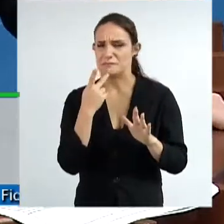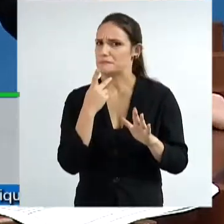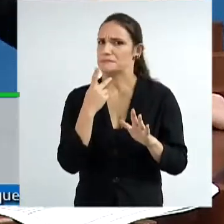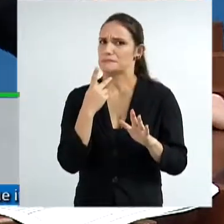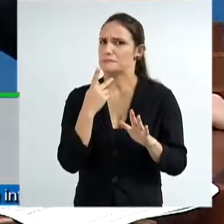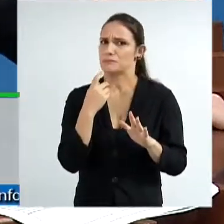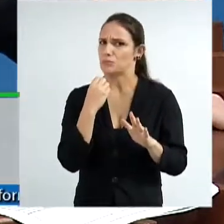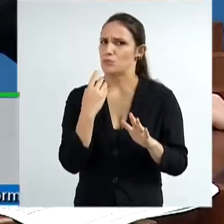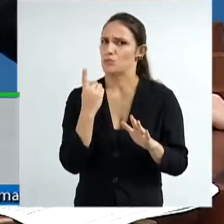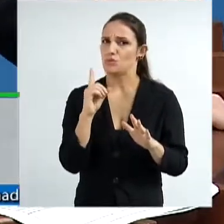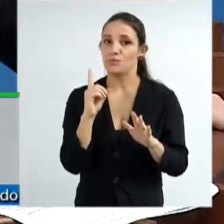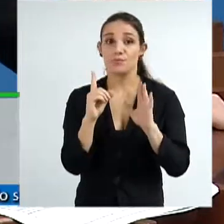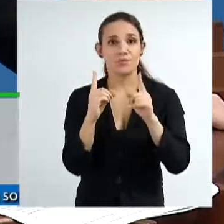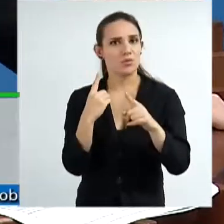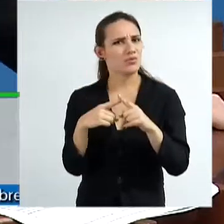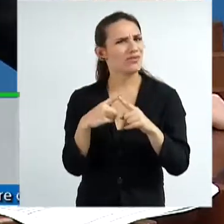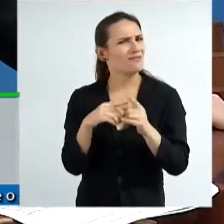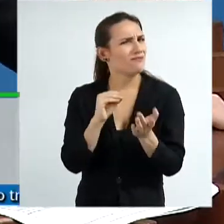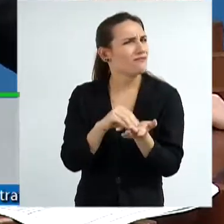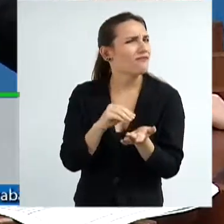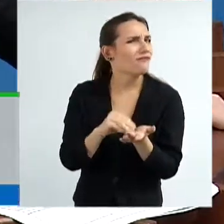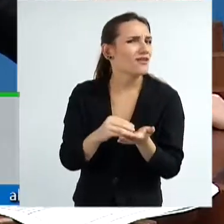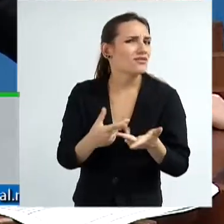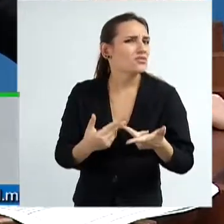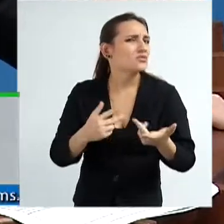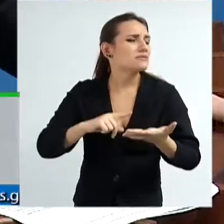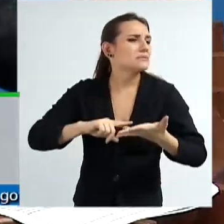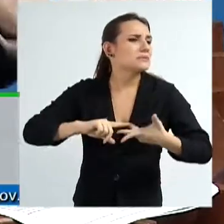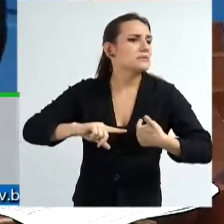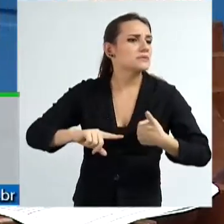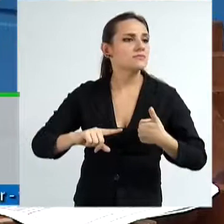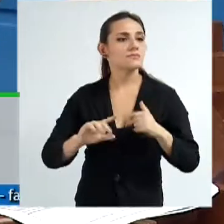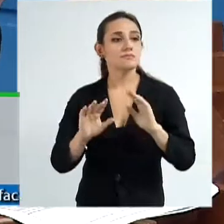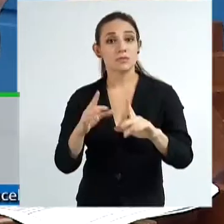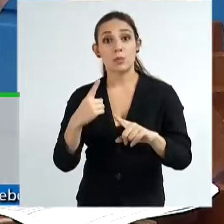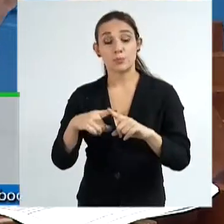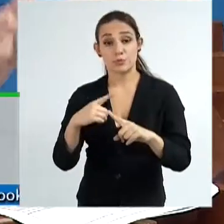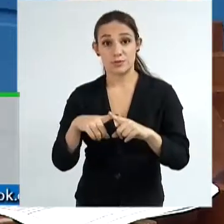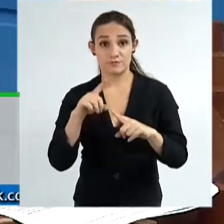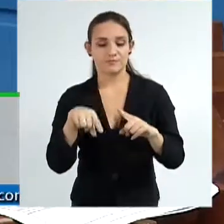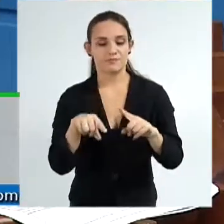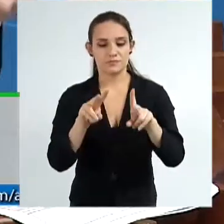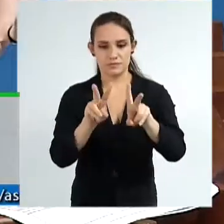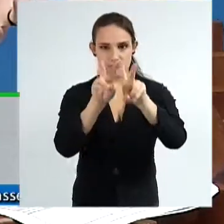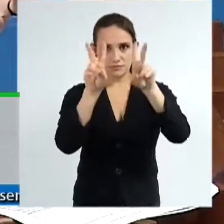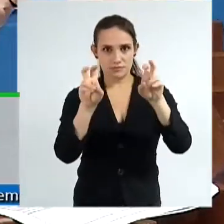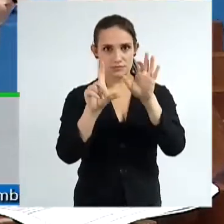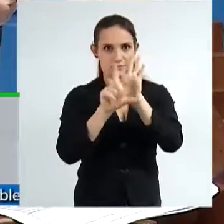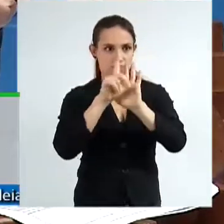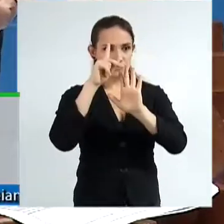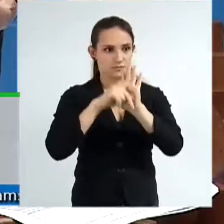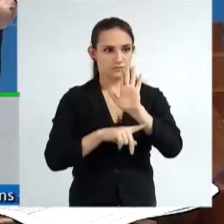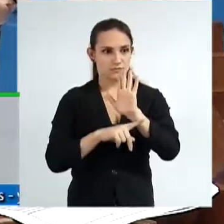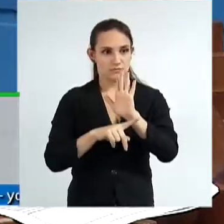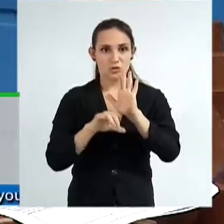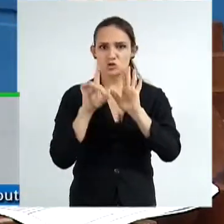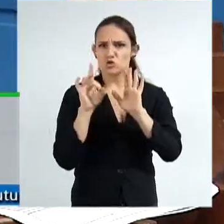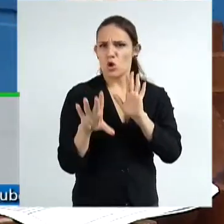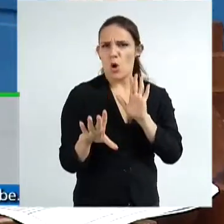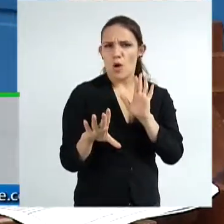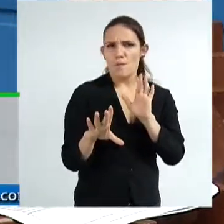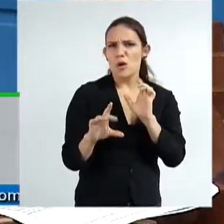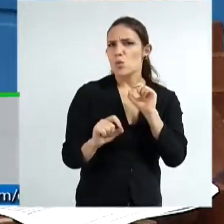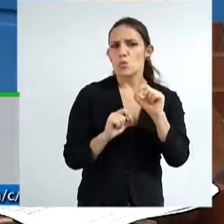um projeto que deixa muito a desejar, porque ele só trata de aumentar a pena, né,